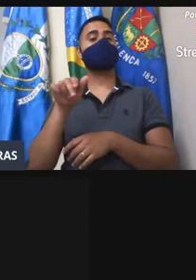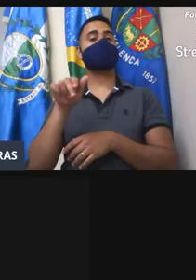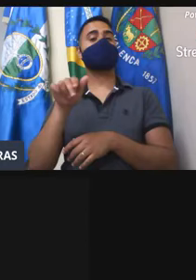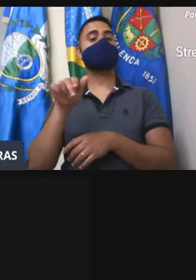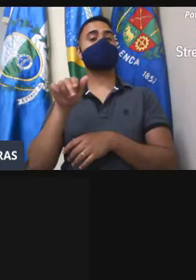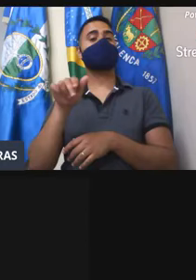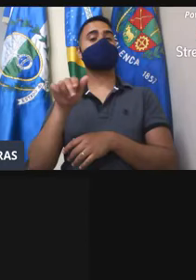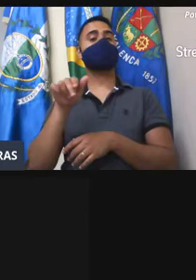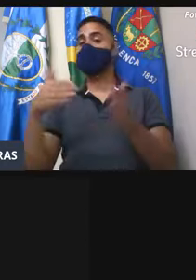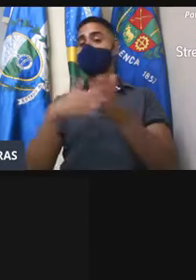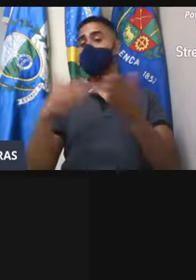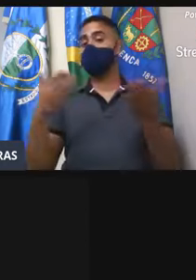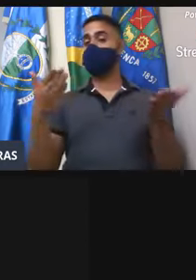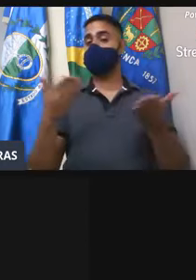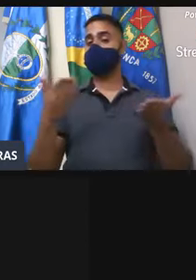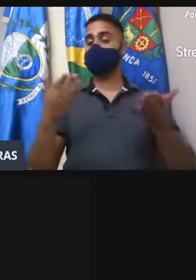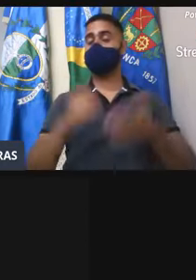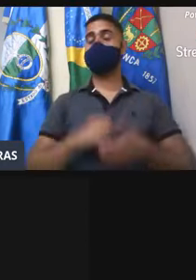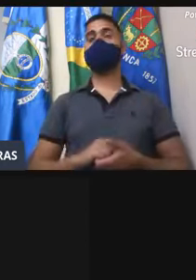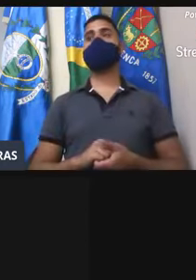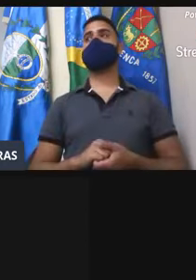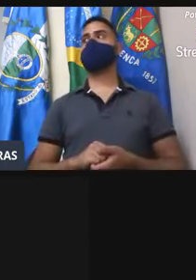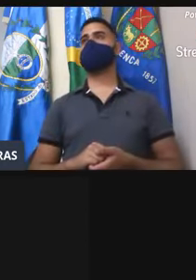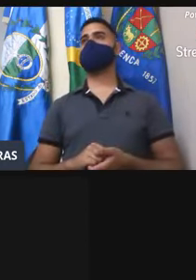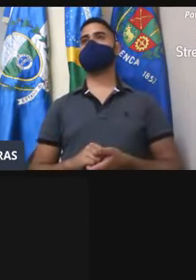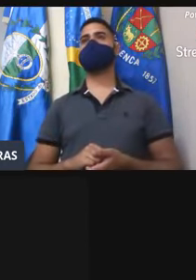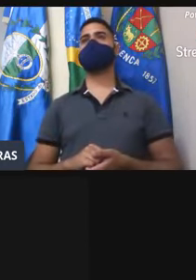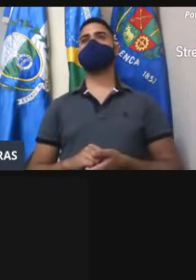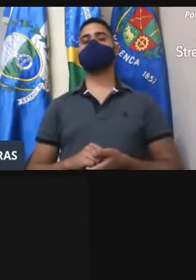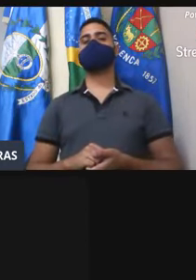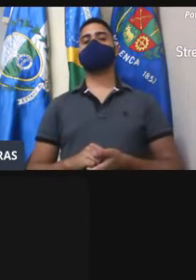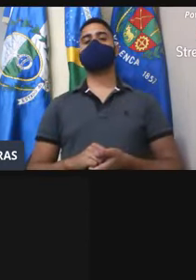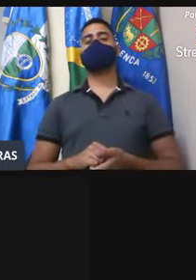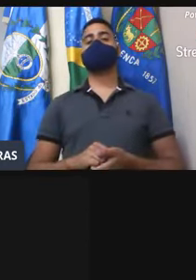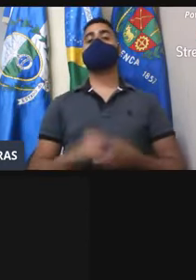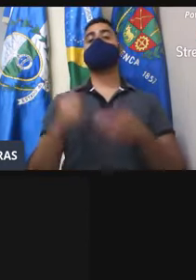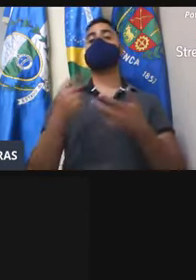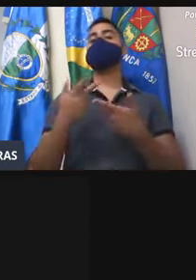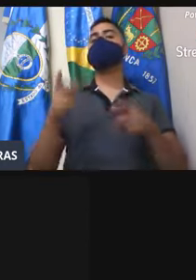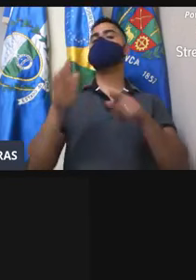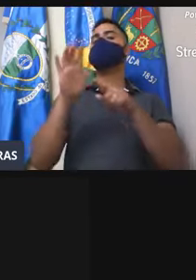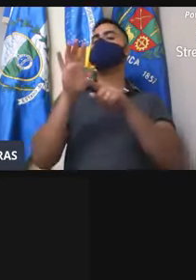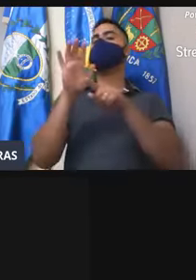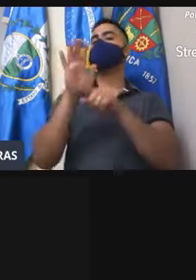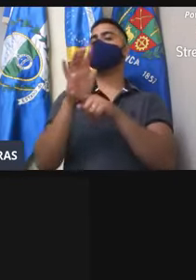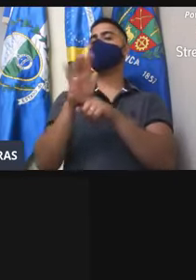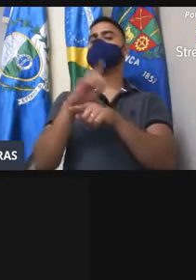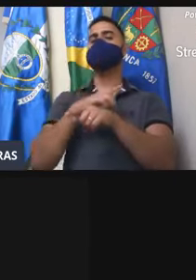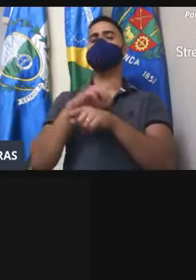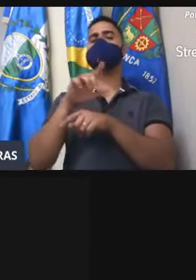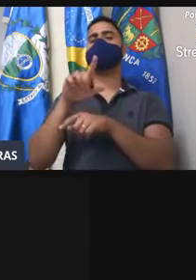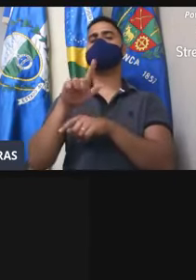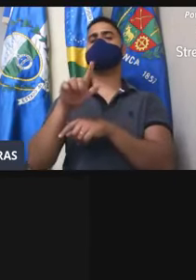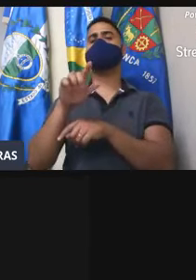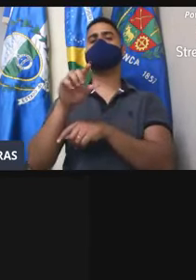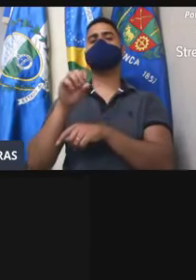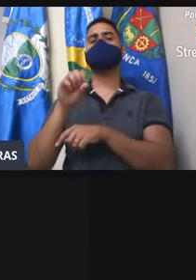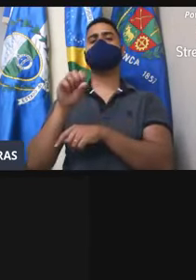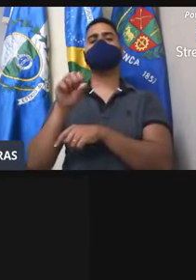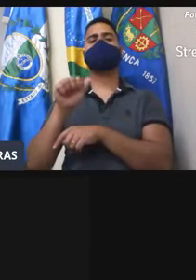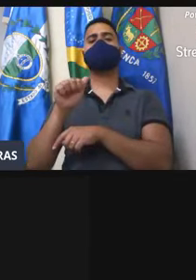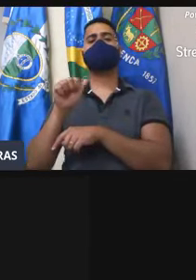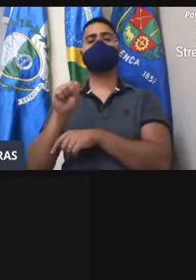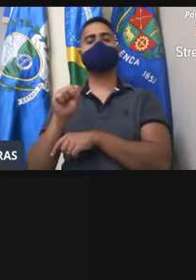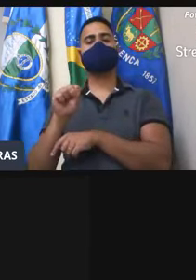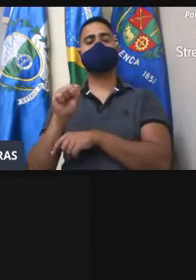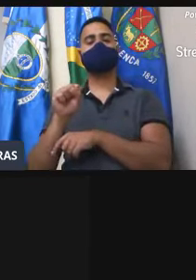até a presente data, os benefícios eventuais previstos no LOAS, que é a Lei Orgânica de